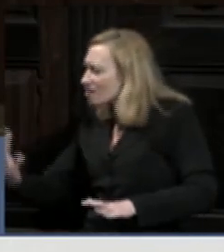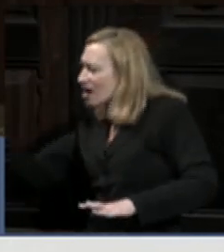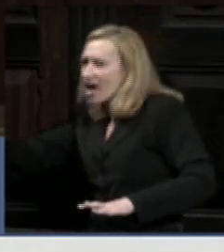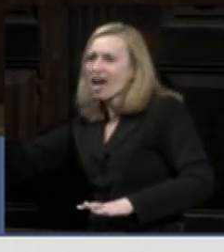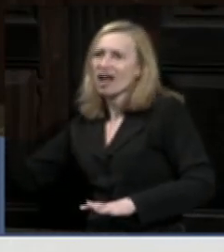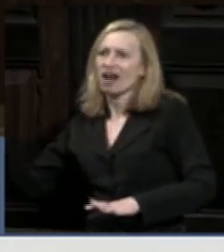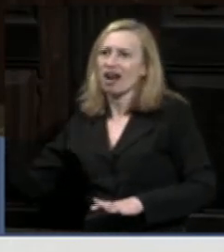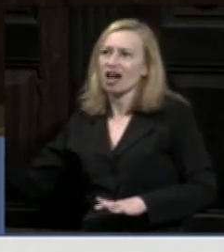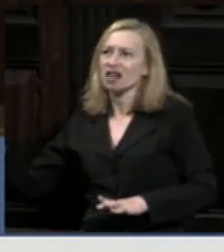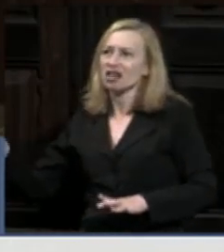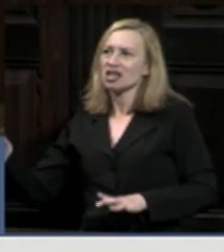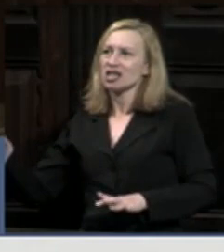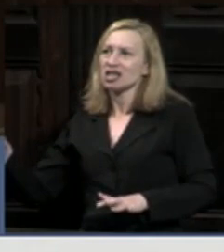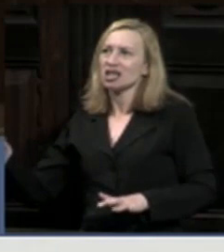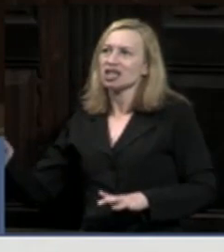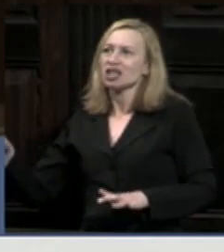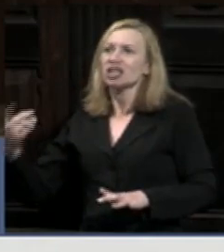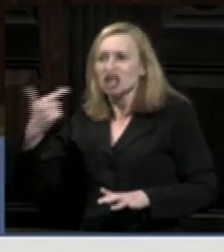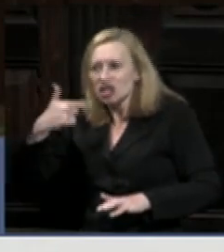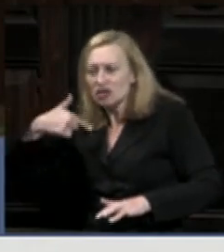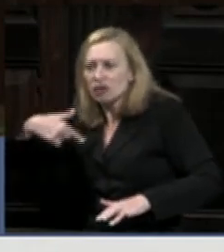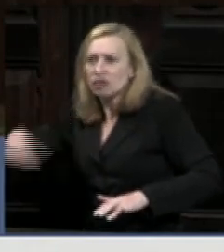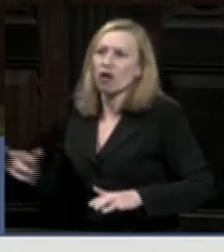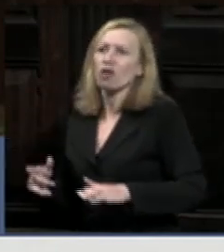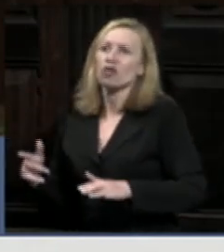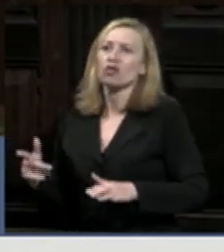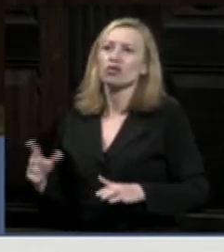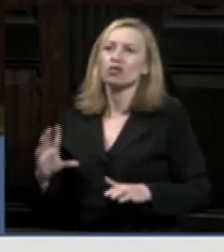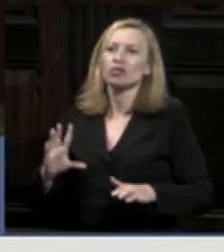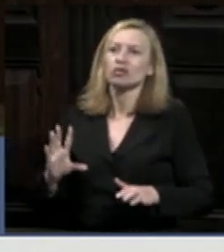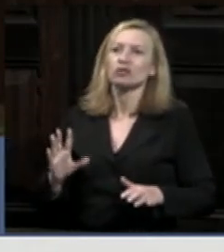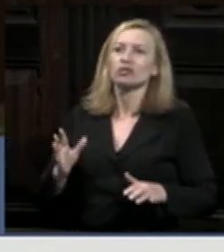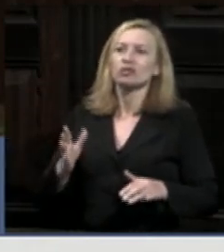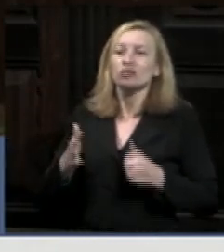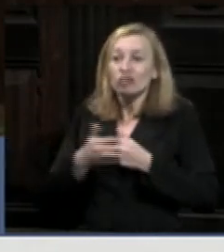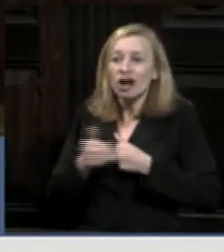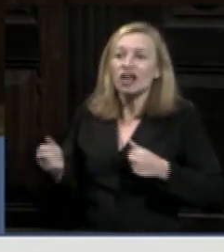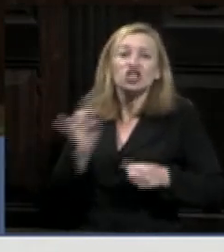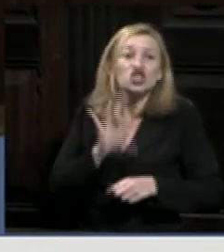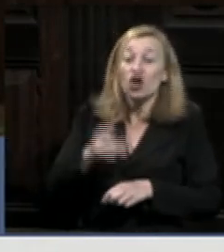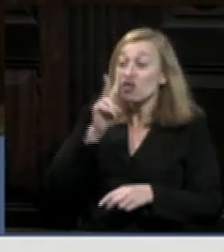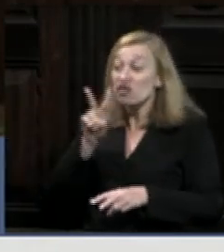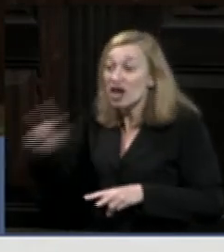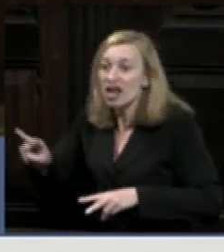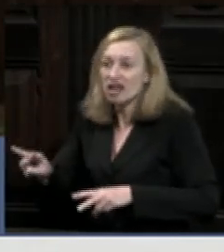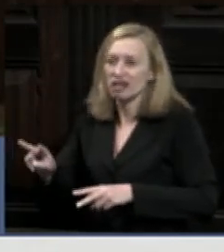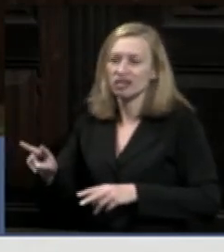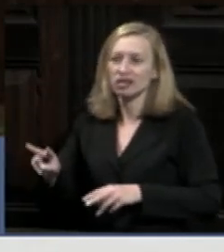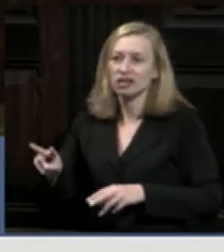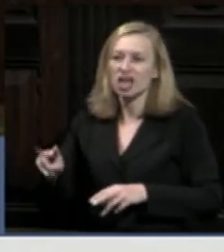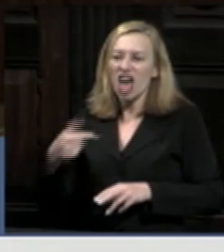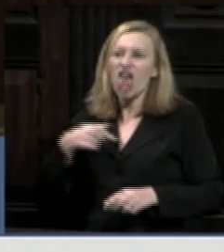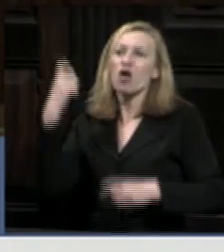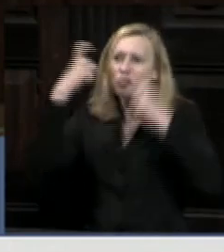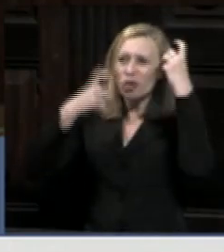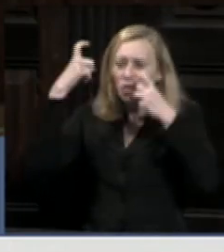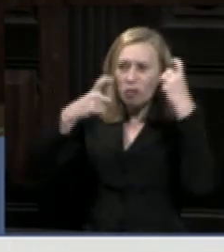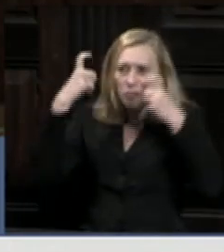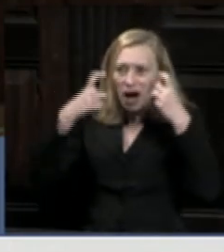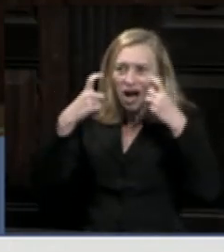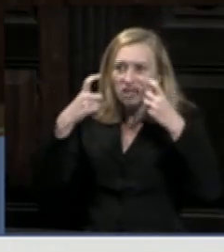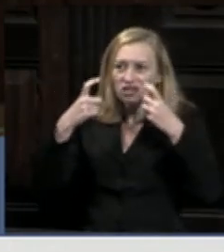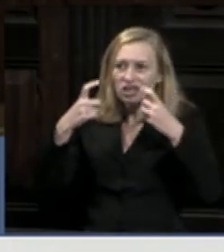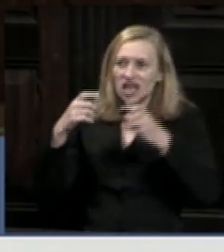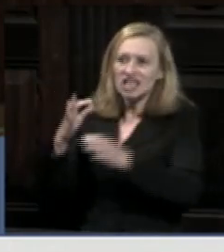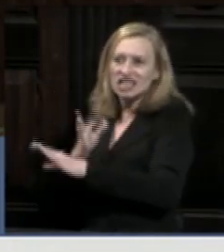na rocinha santa cruz e campo grande é só olhar as rotações eu fico preocupado cidade